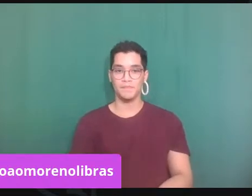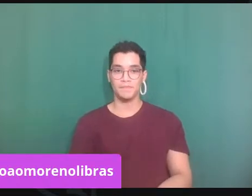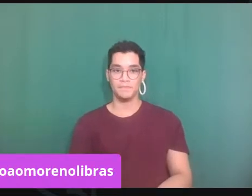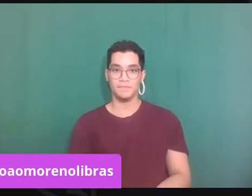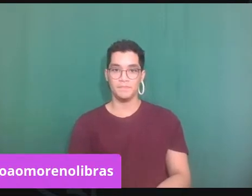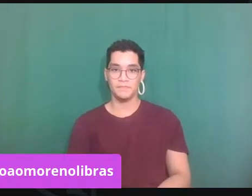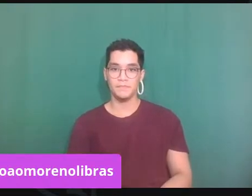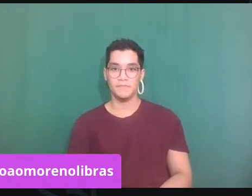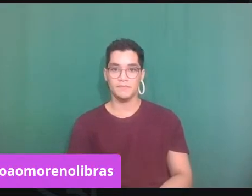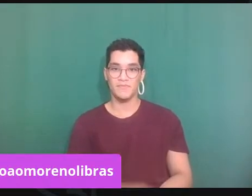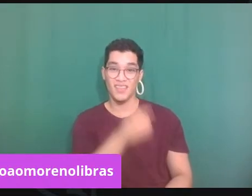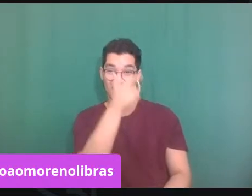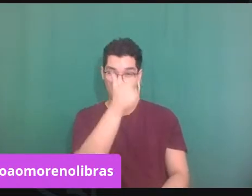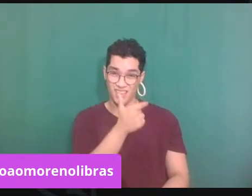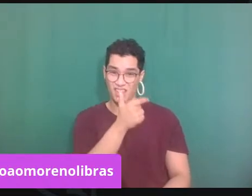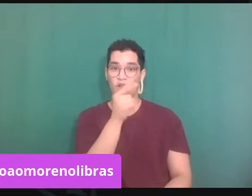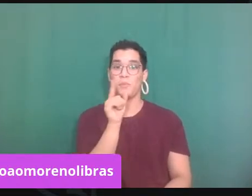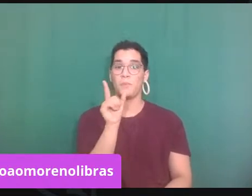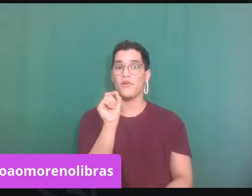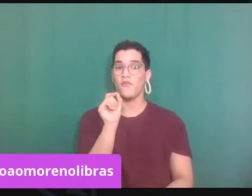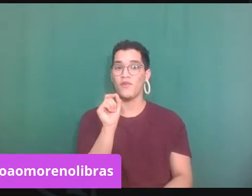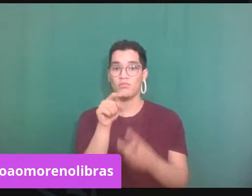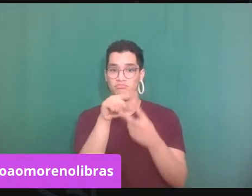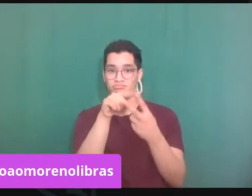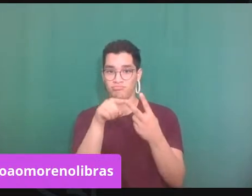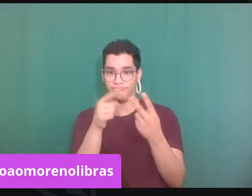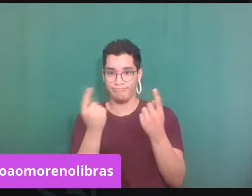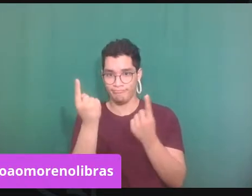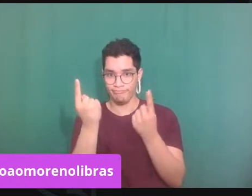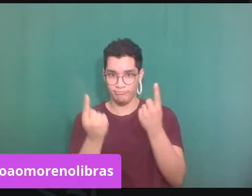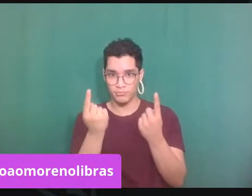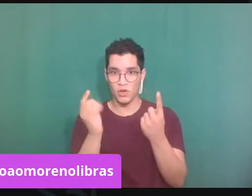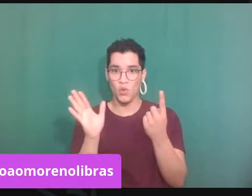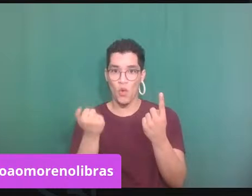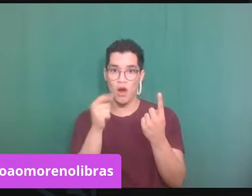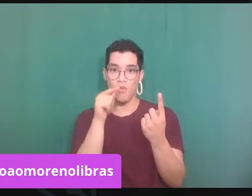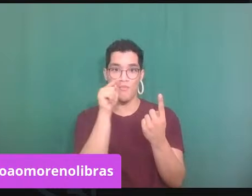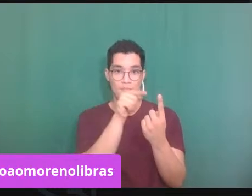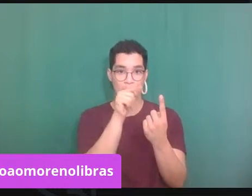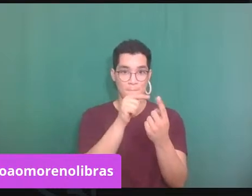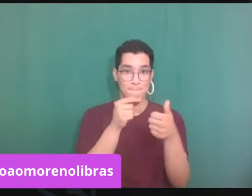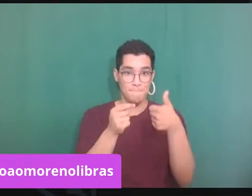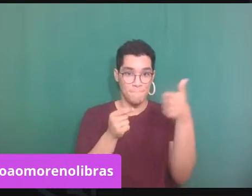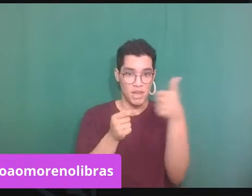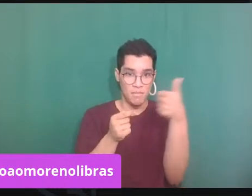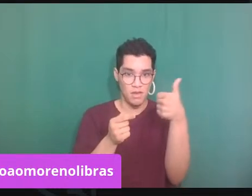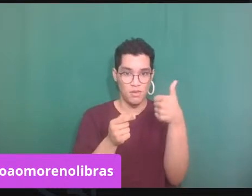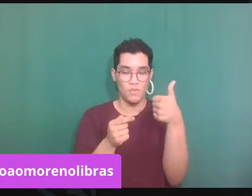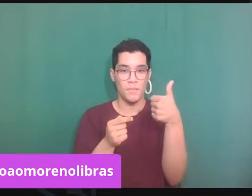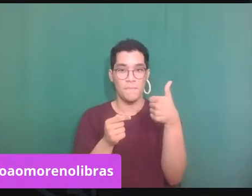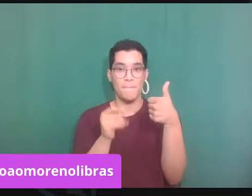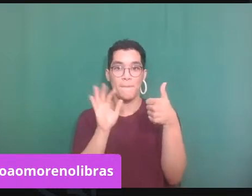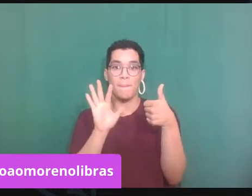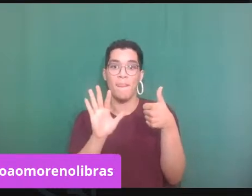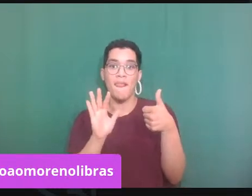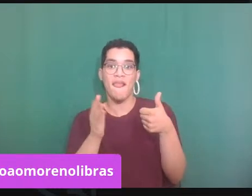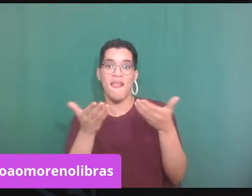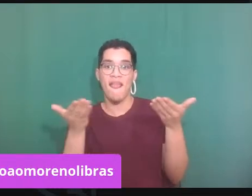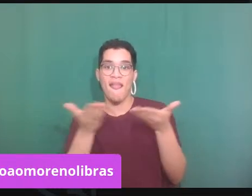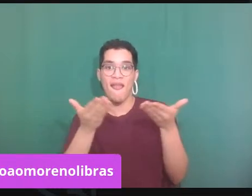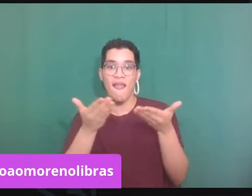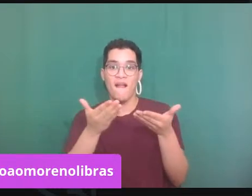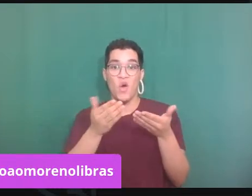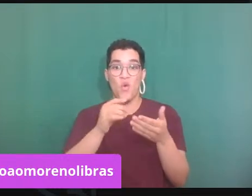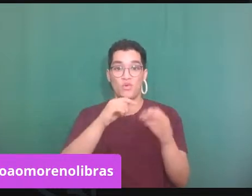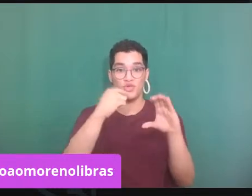@pucs.br. Eu prefiro que vocês usem o primeiro. Aqui hoje, por exemplo, deu um problema aqui que o Gmail parou